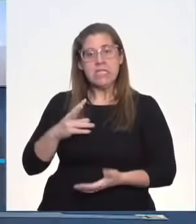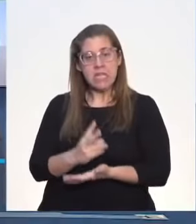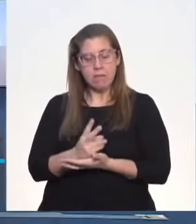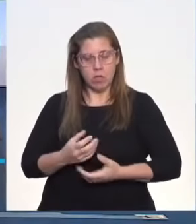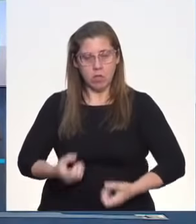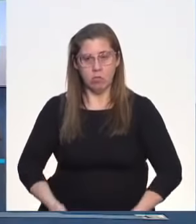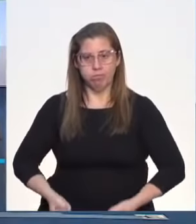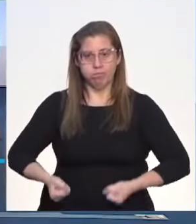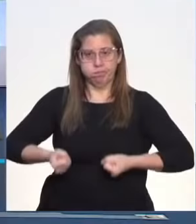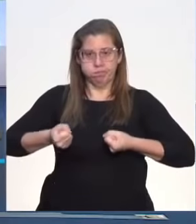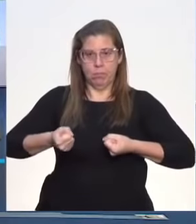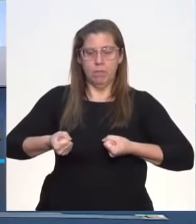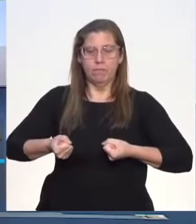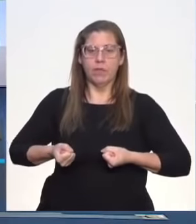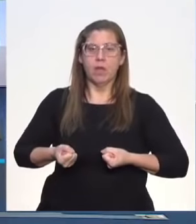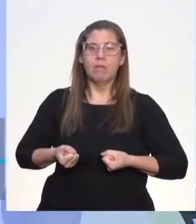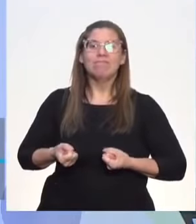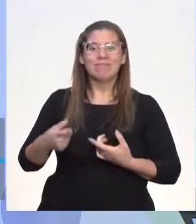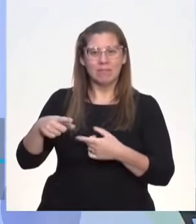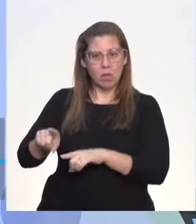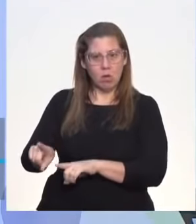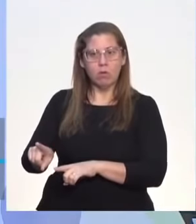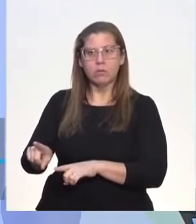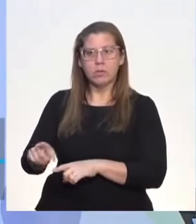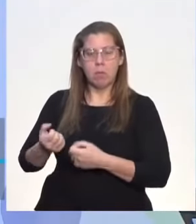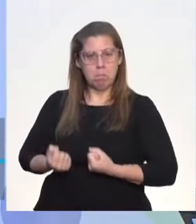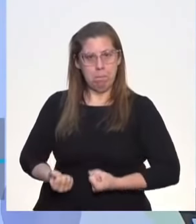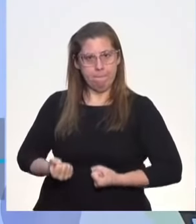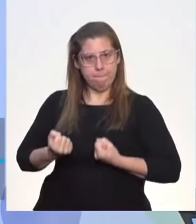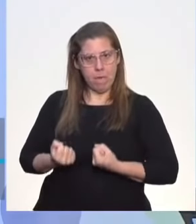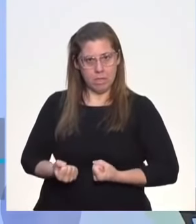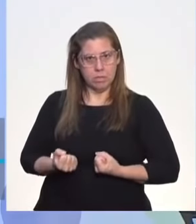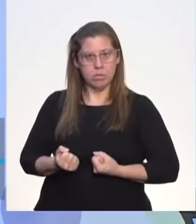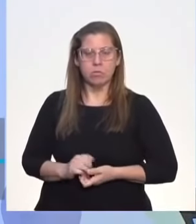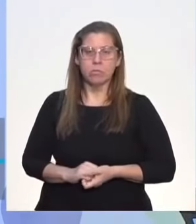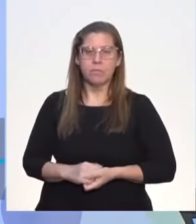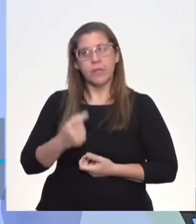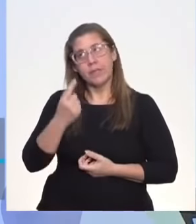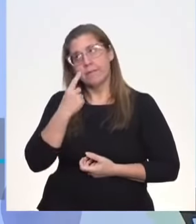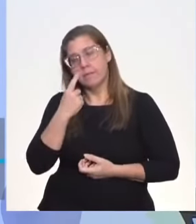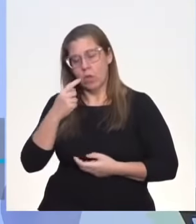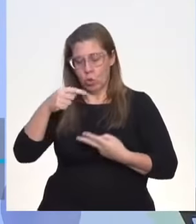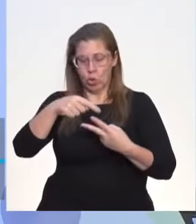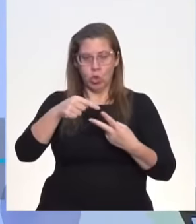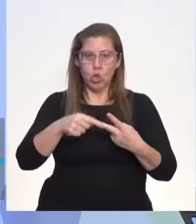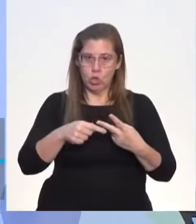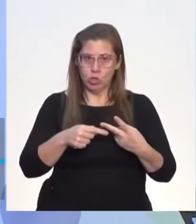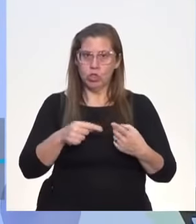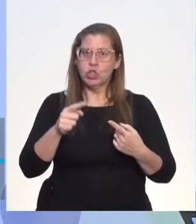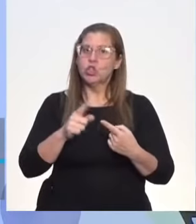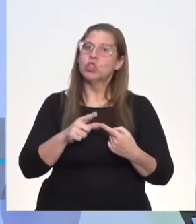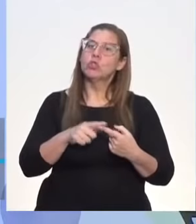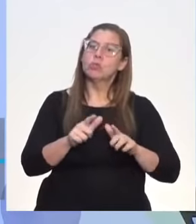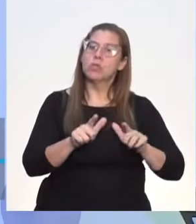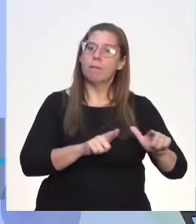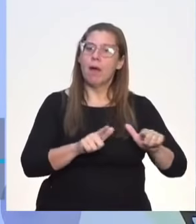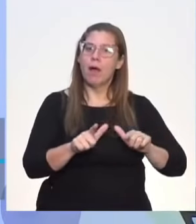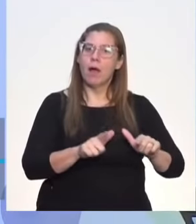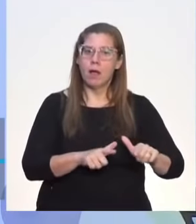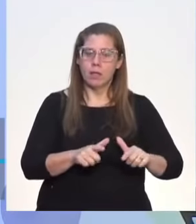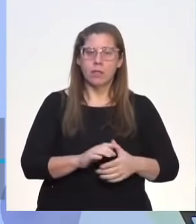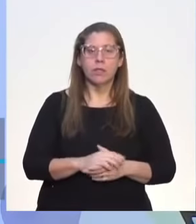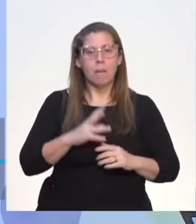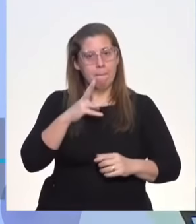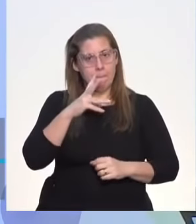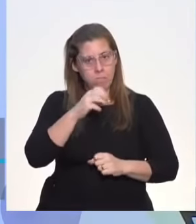de levantar você tá conta gravidade se trabalha resistiu então a gente costuma falar de dois tipos de trabalho da